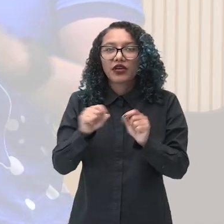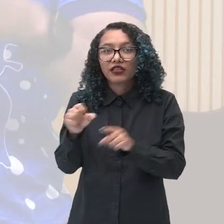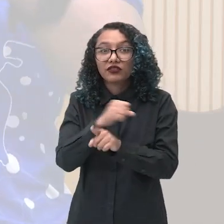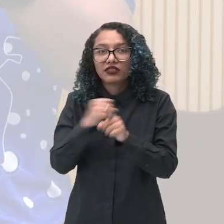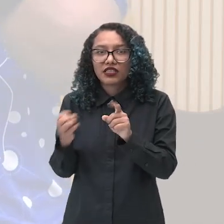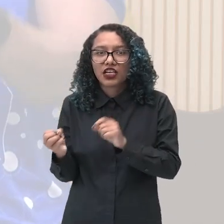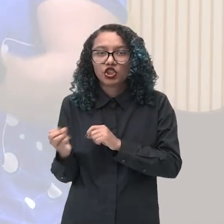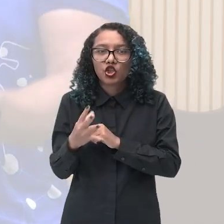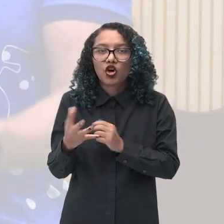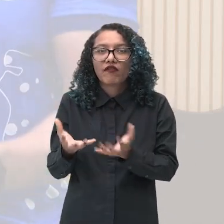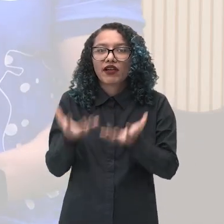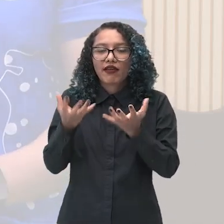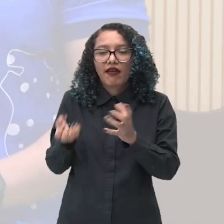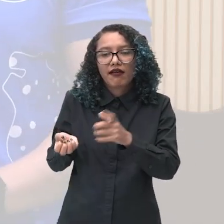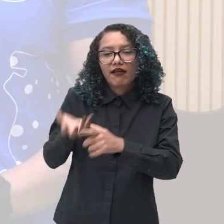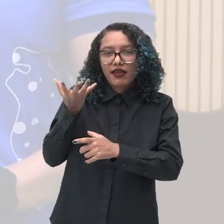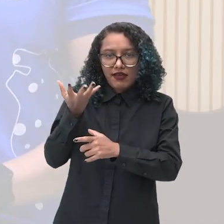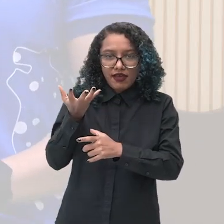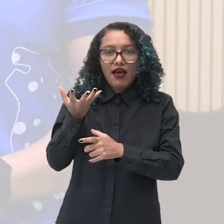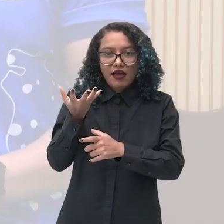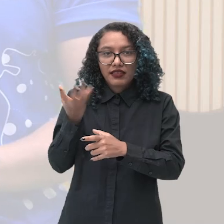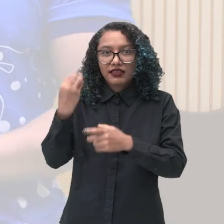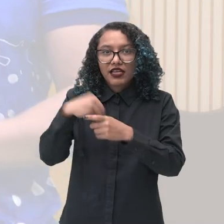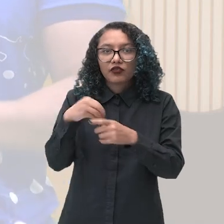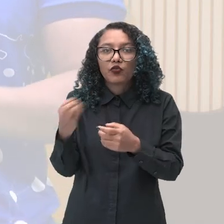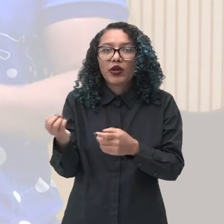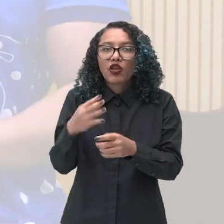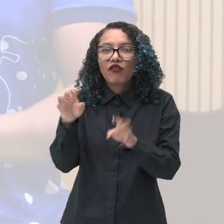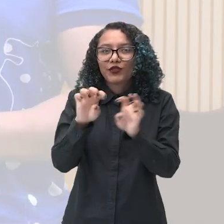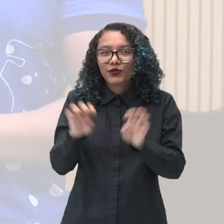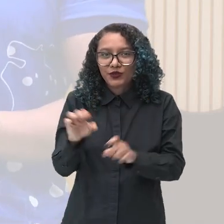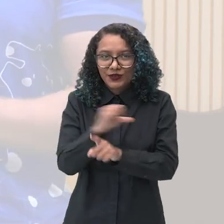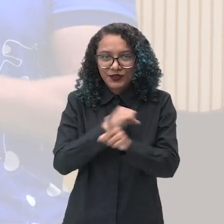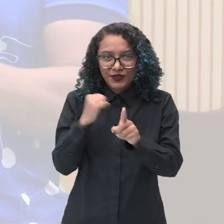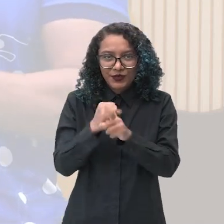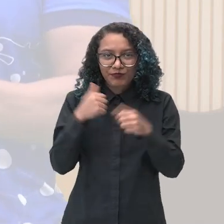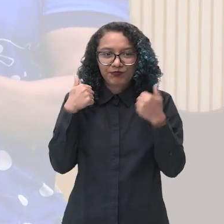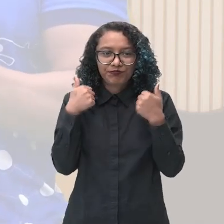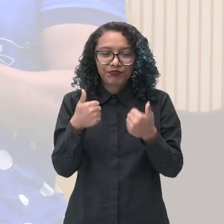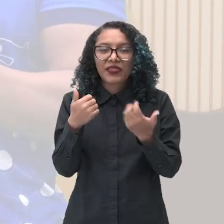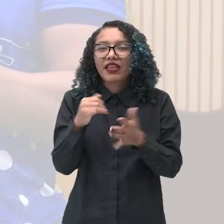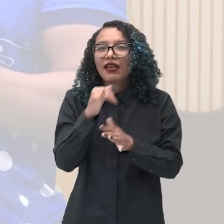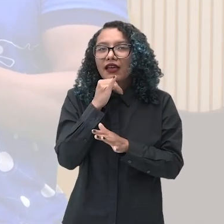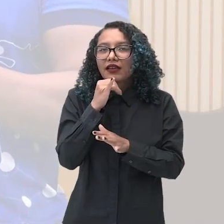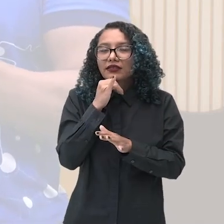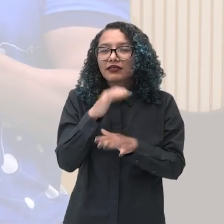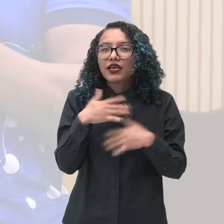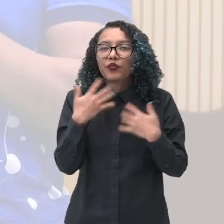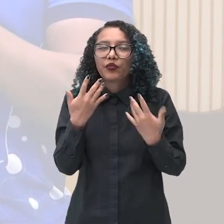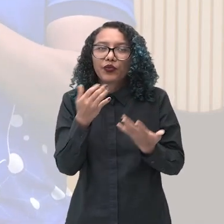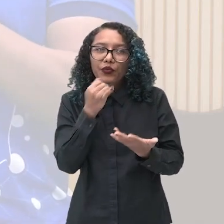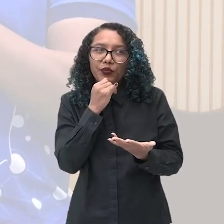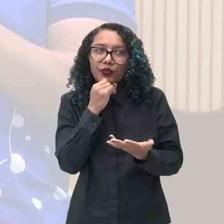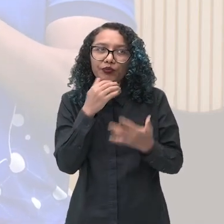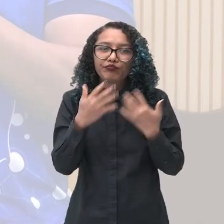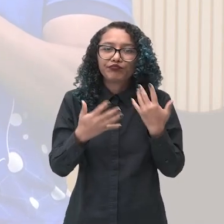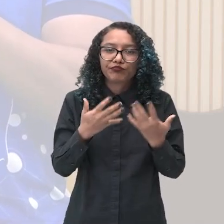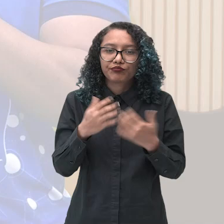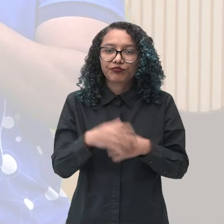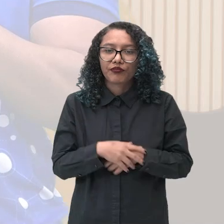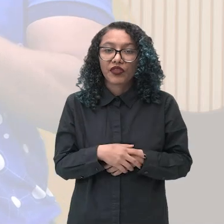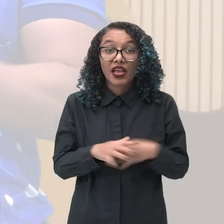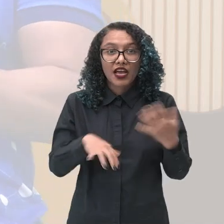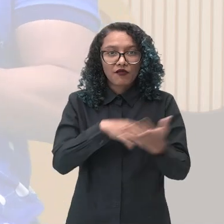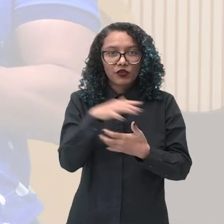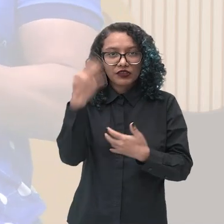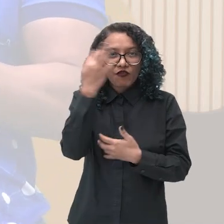sociedade organizada em uma nova estrutura social, tá bom? Bem, um exemplo desse tipo de movimento, eu posso falar para vocês da